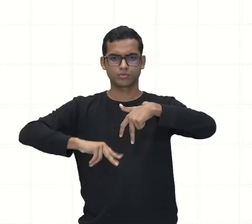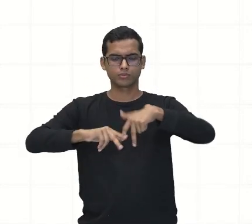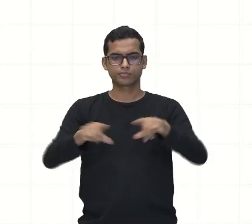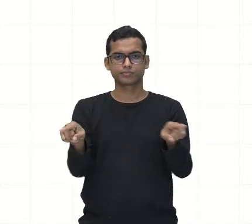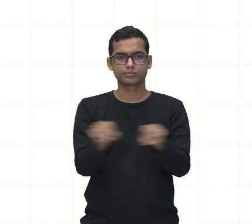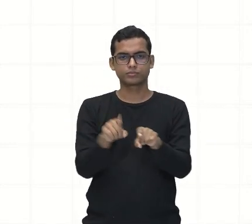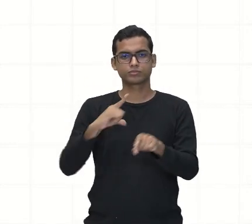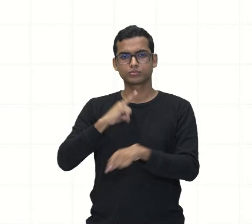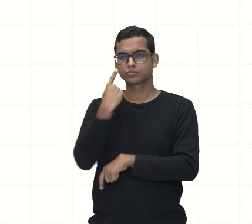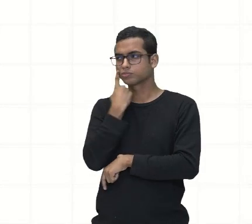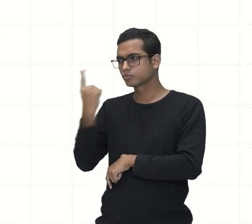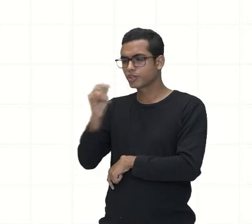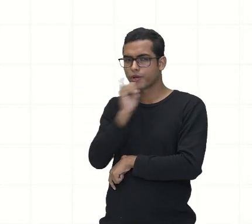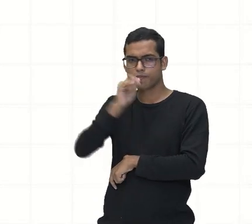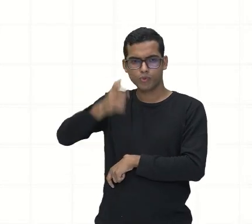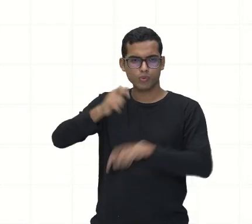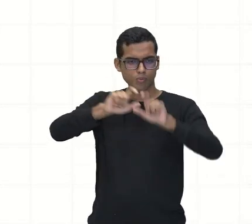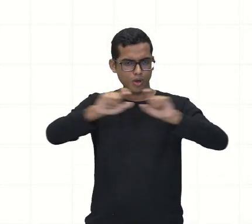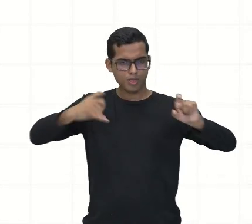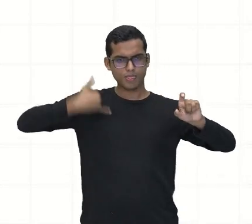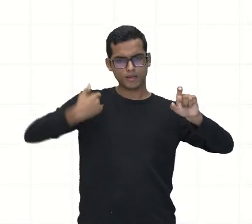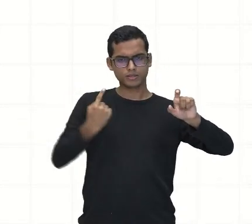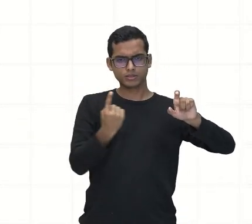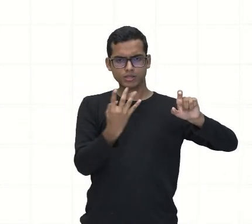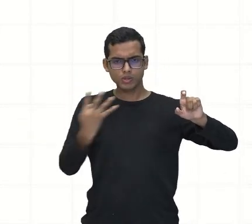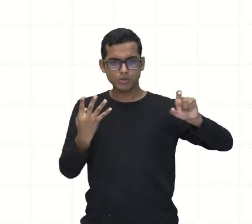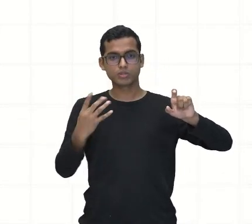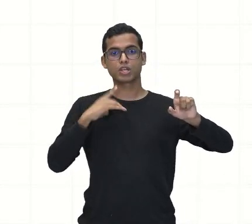e 6 moças. Tudo certo?